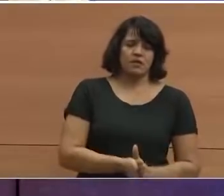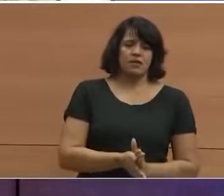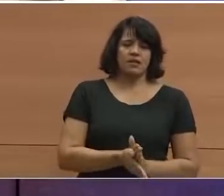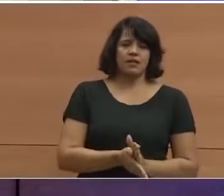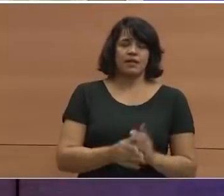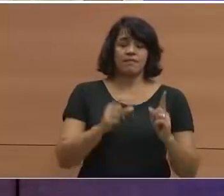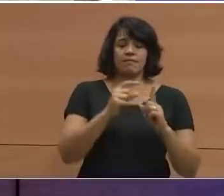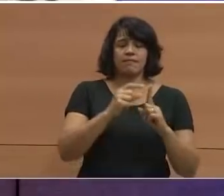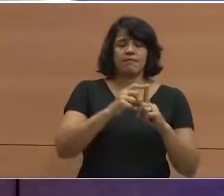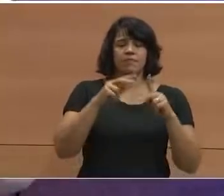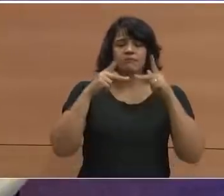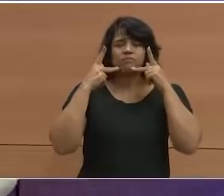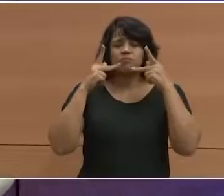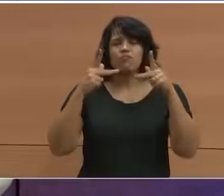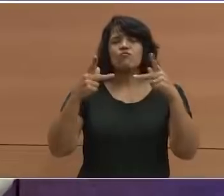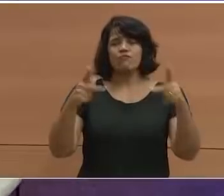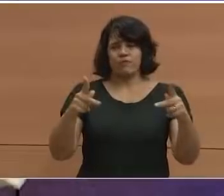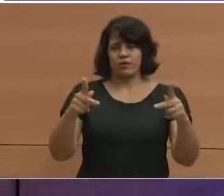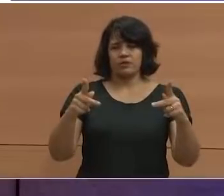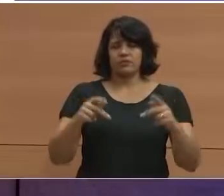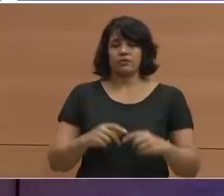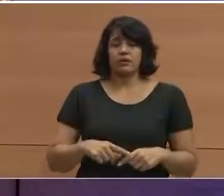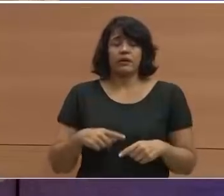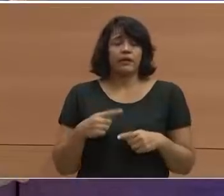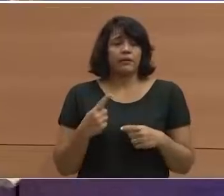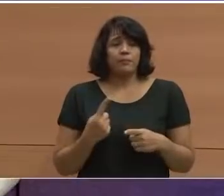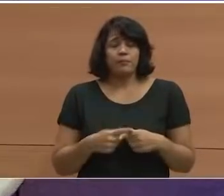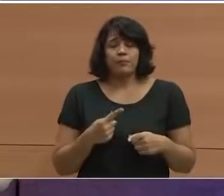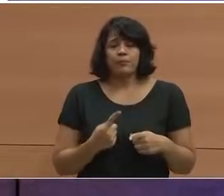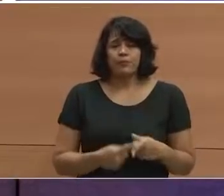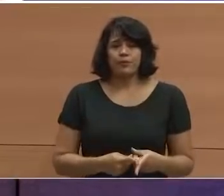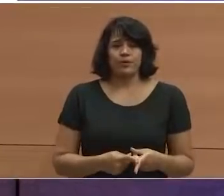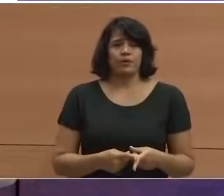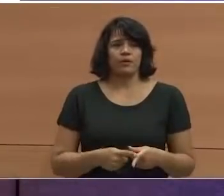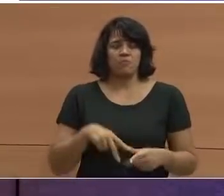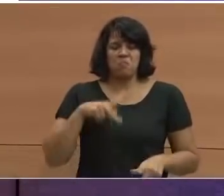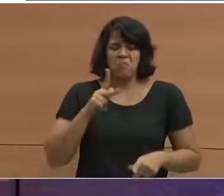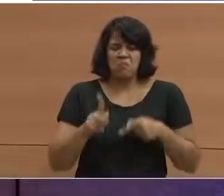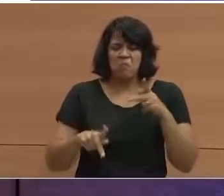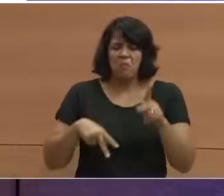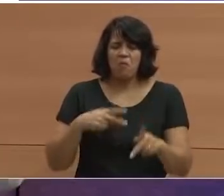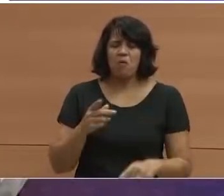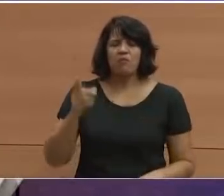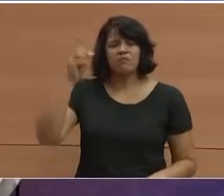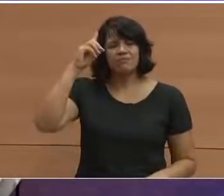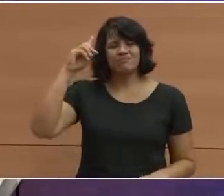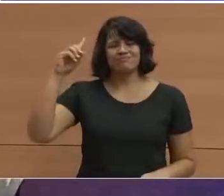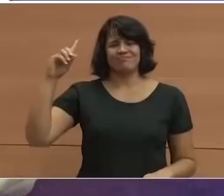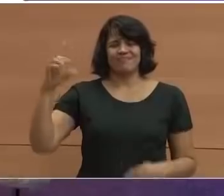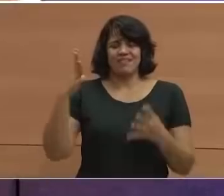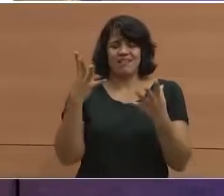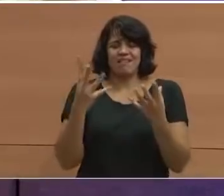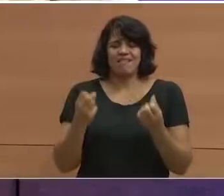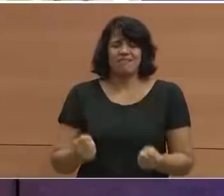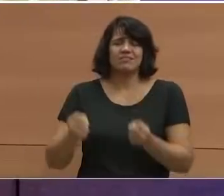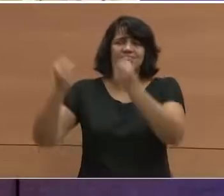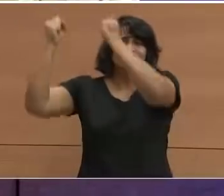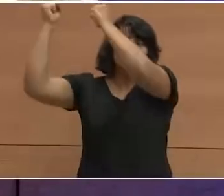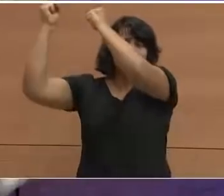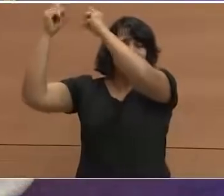está tendo liberdade em falar, e as igrejas estão recebendo como palavra vinda de Deus. E